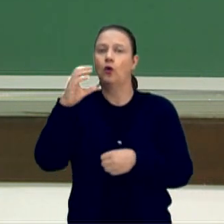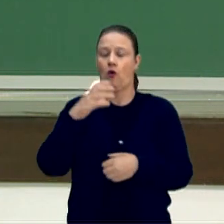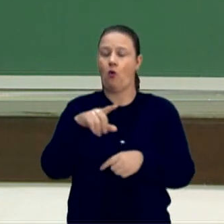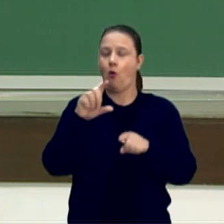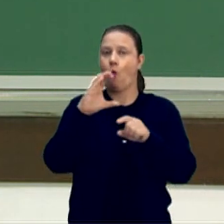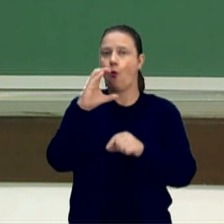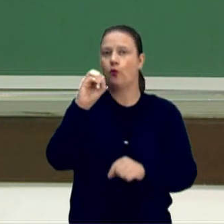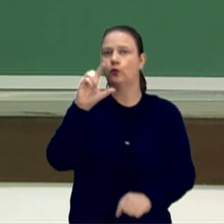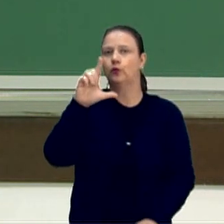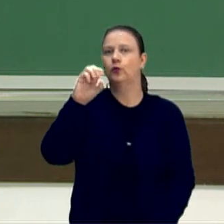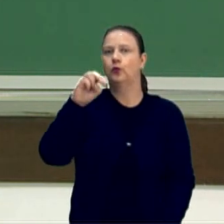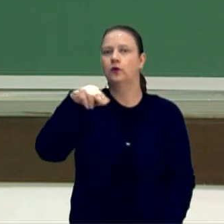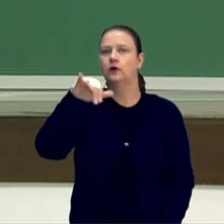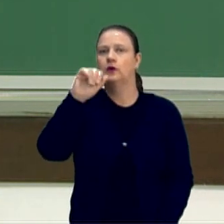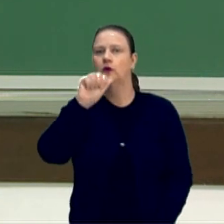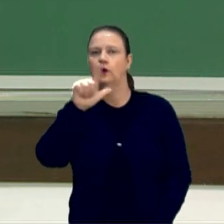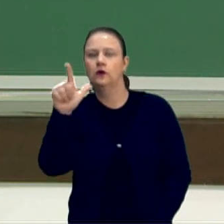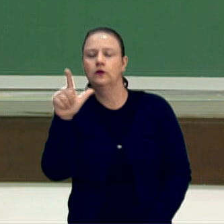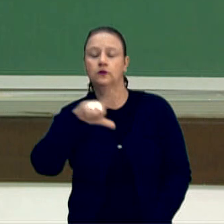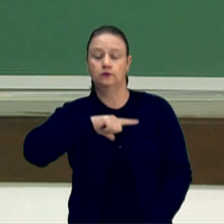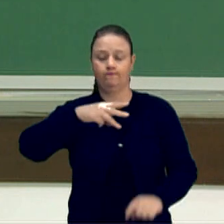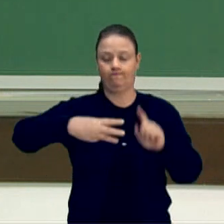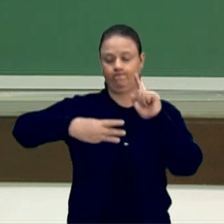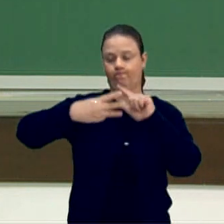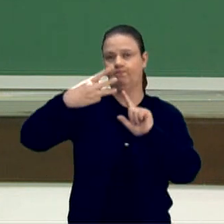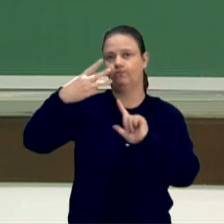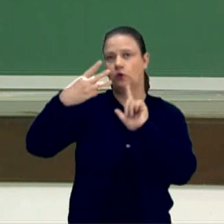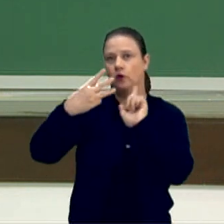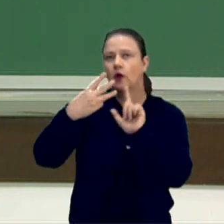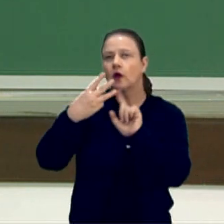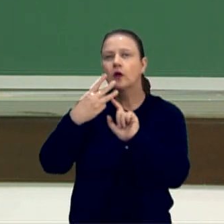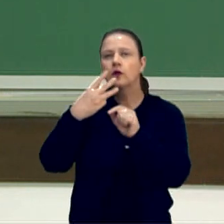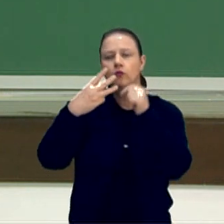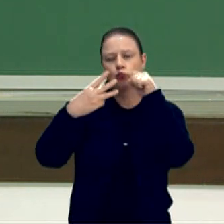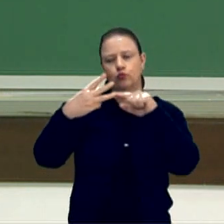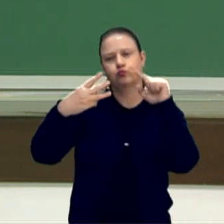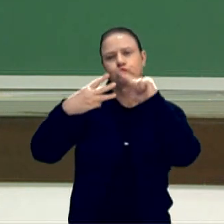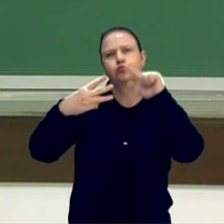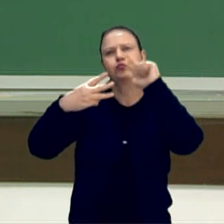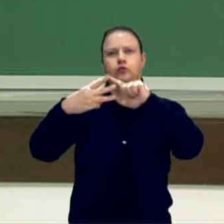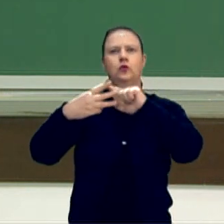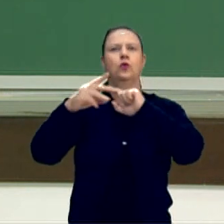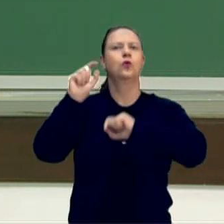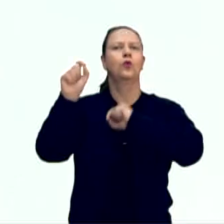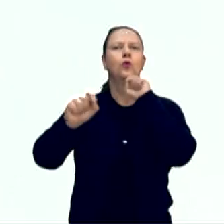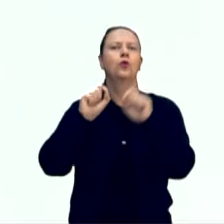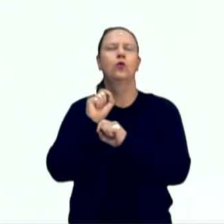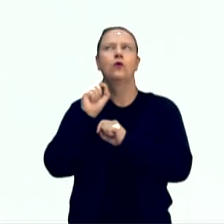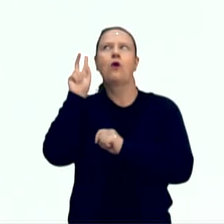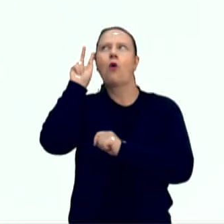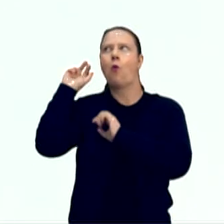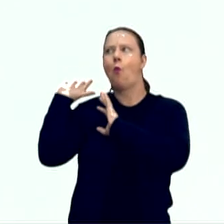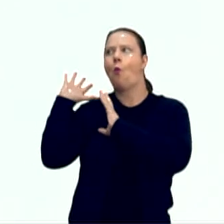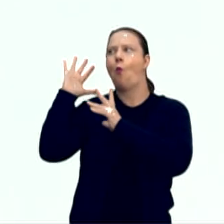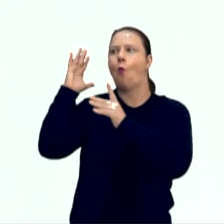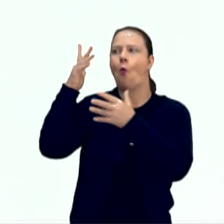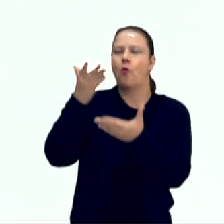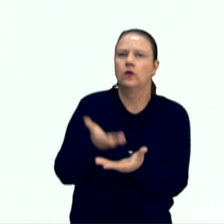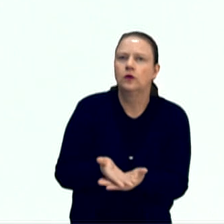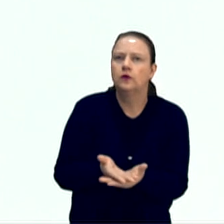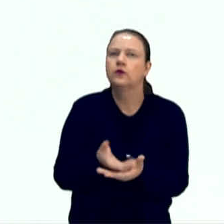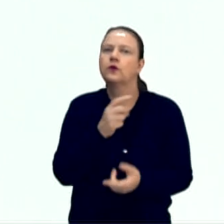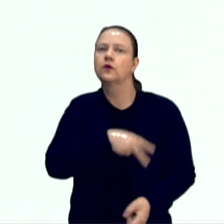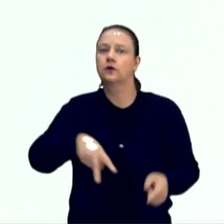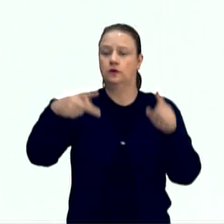você que existem 3 fatores que a gente poderia dizer que é uma herança colonial. Primeiro fator,